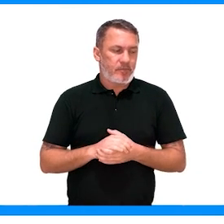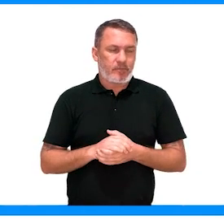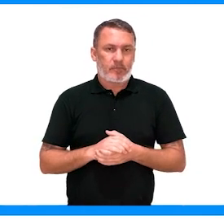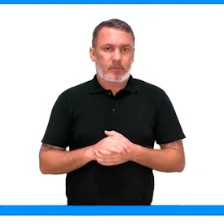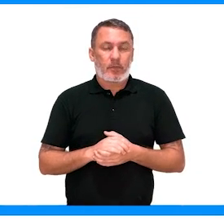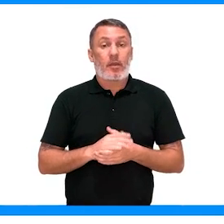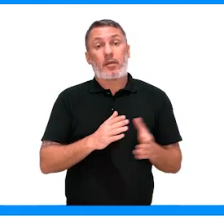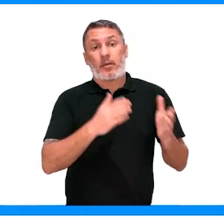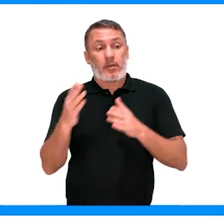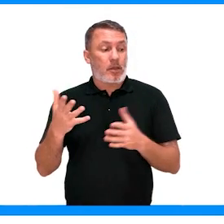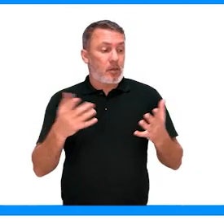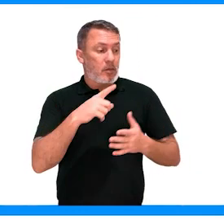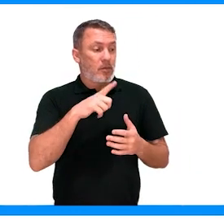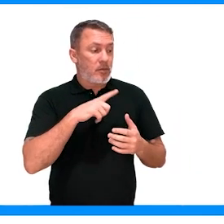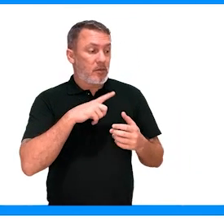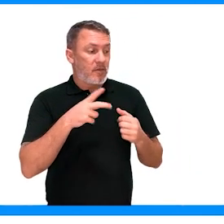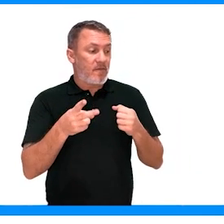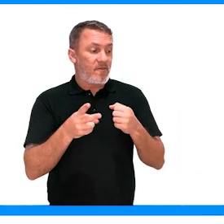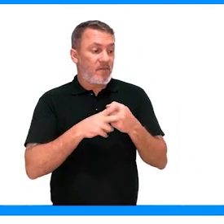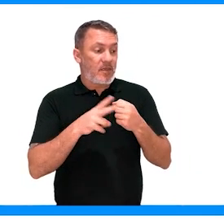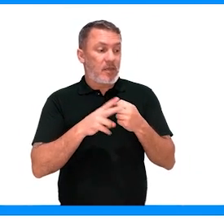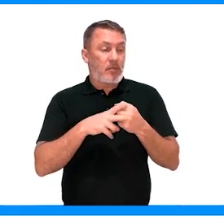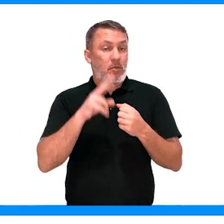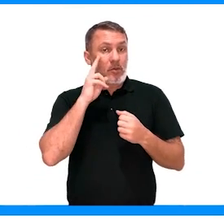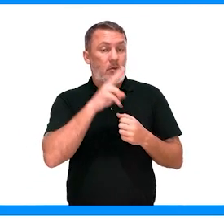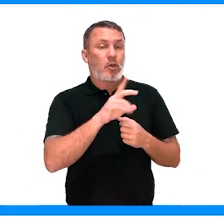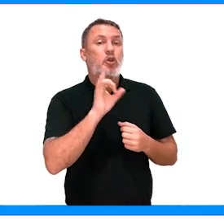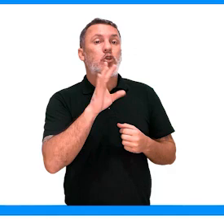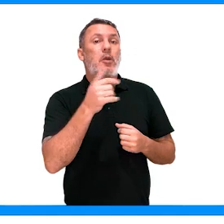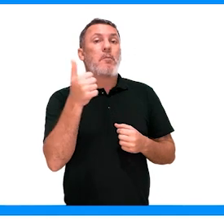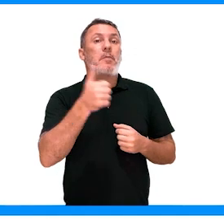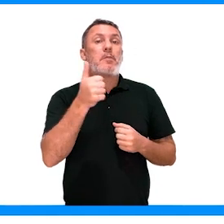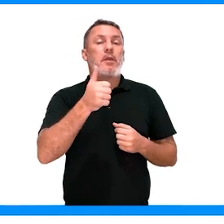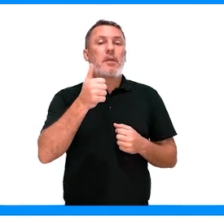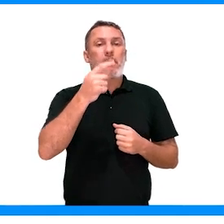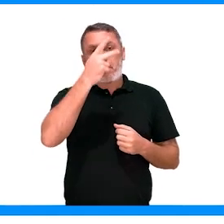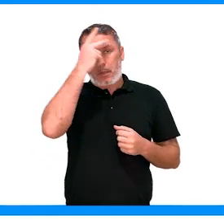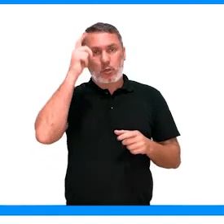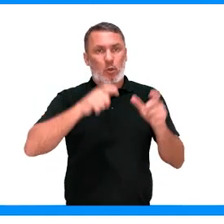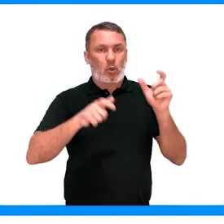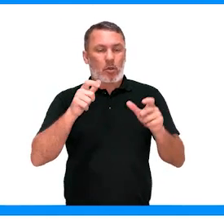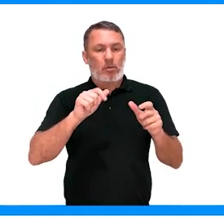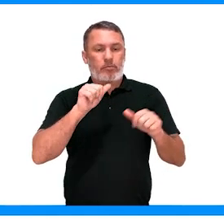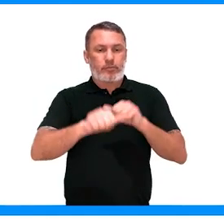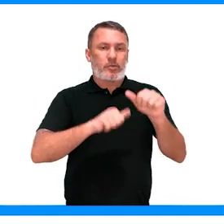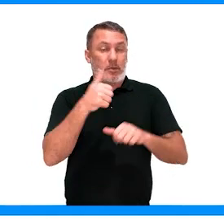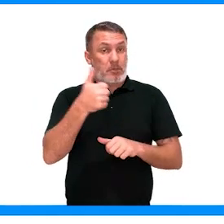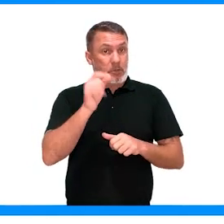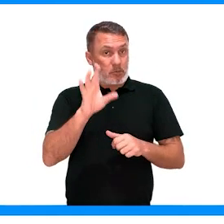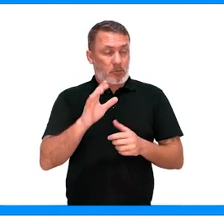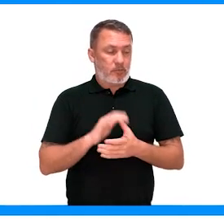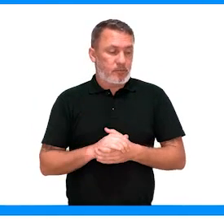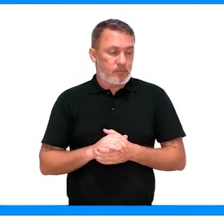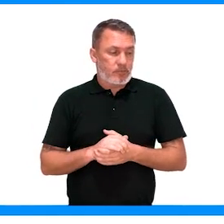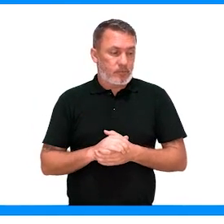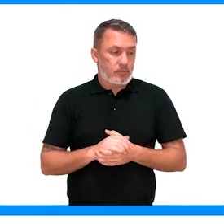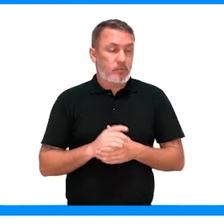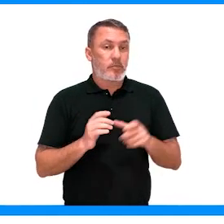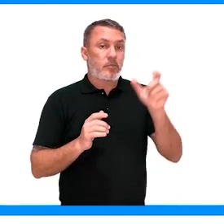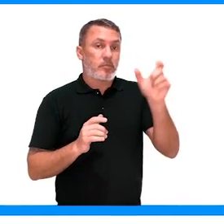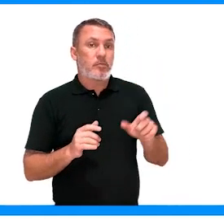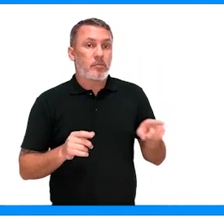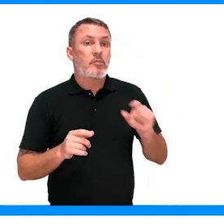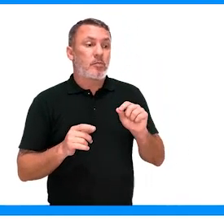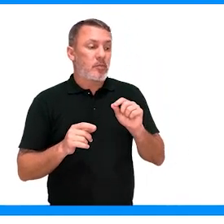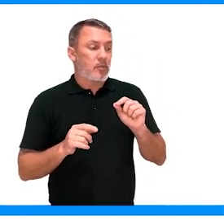verbinho. Agora nós temos os verbinhos que têm a irregularidade só na primeira pessoa, tem vários deles, só na primeira pessoa, tá?